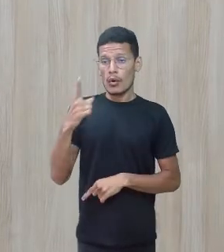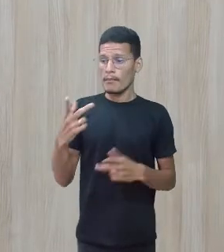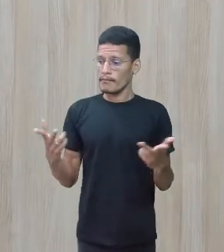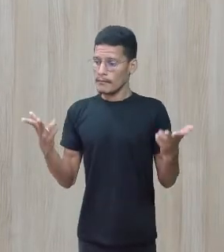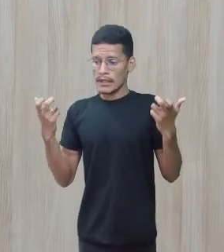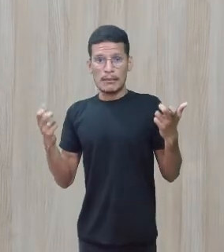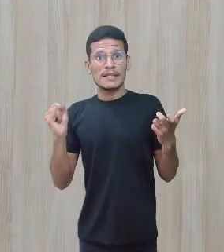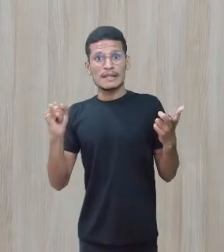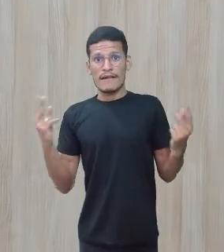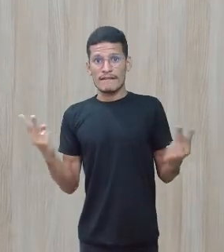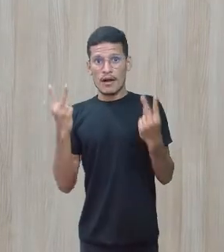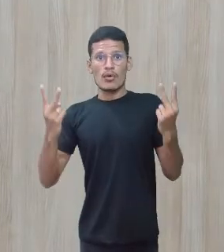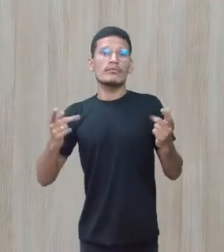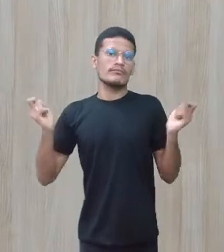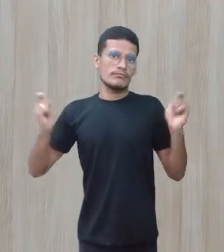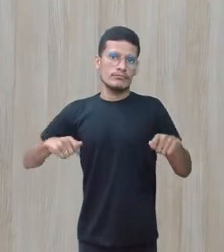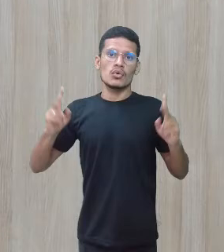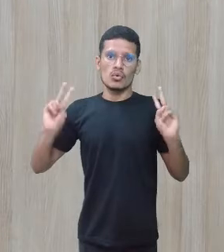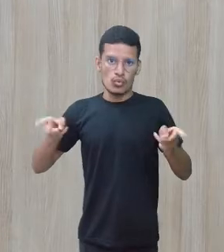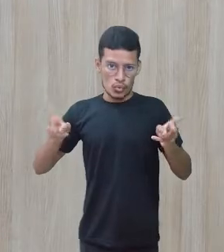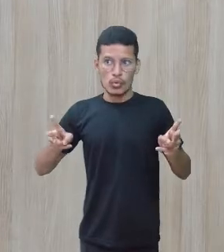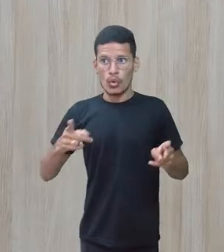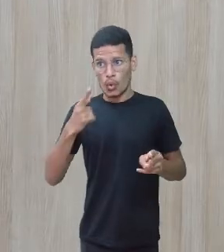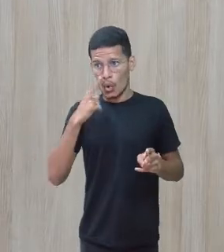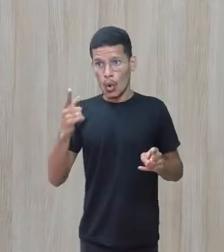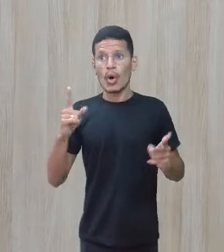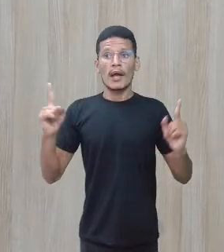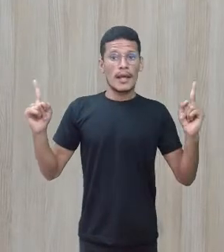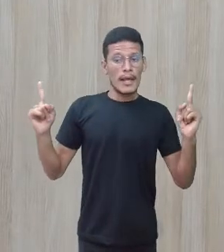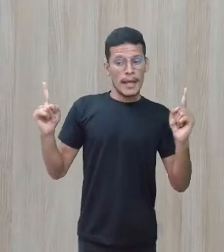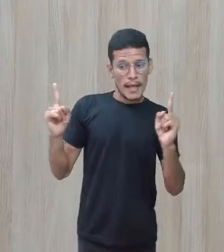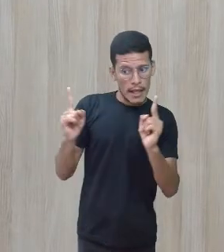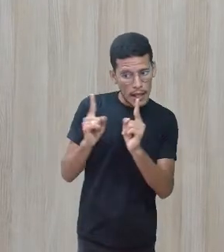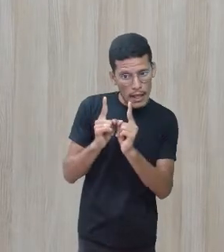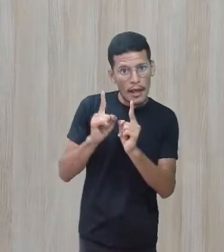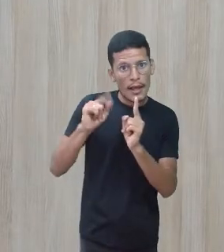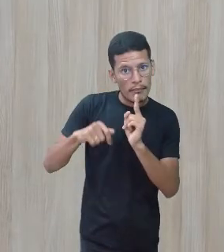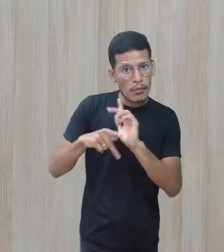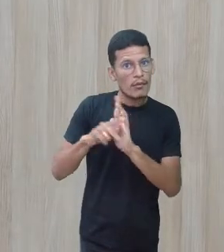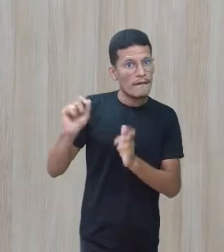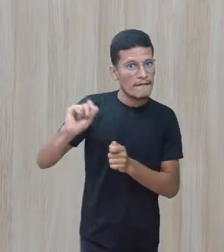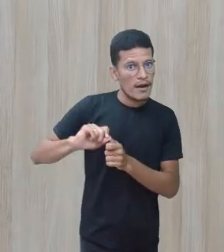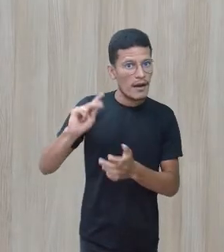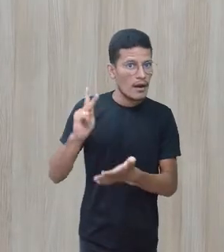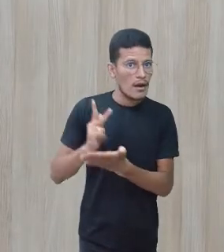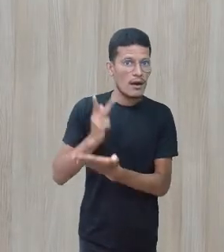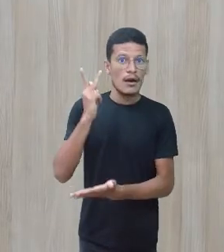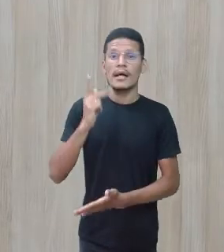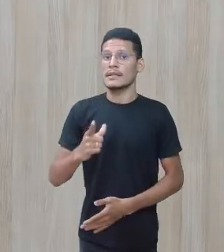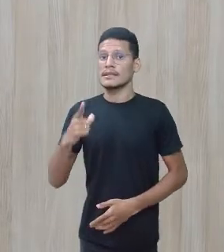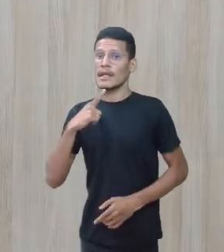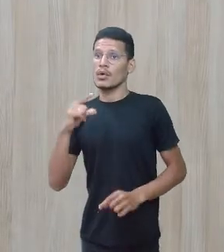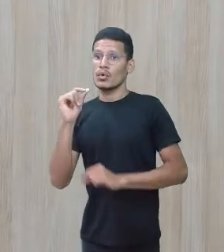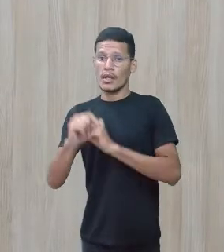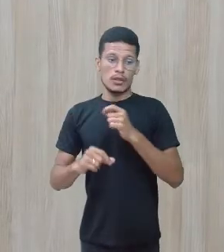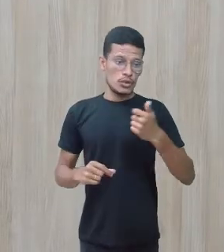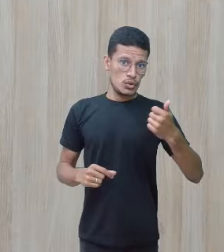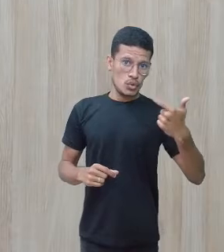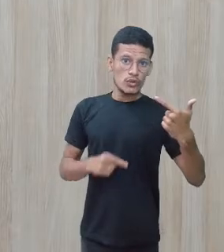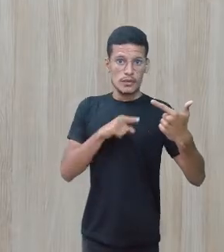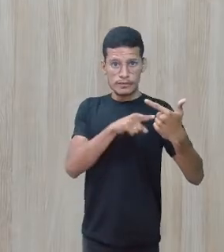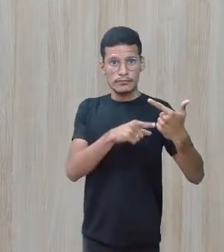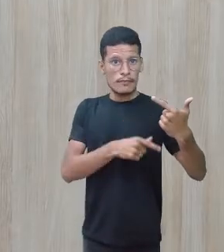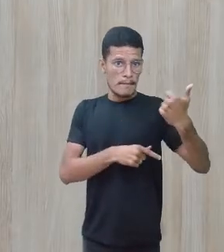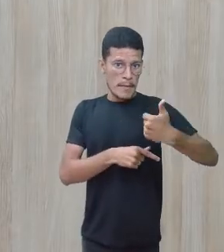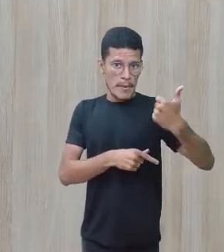os valores foram mantidos, né? A ideia aqui é que a redução está sendo feita, uma vez que eu tenho medida 12 no primeiro